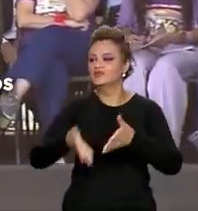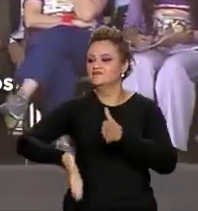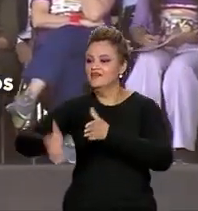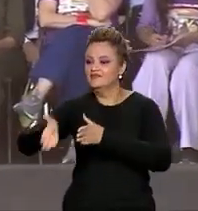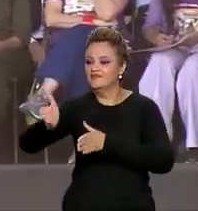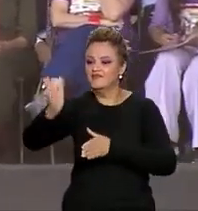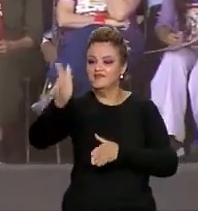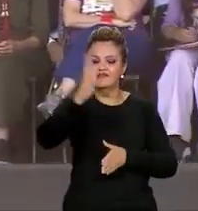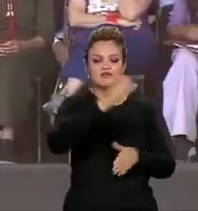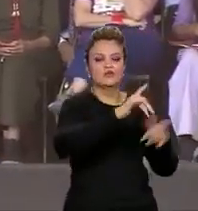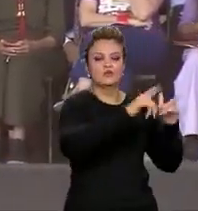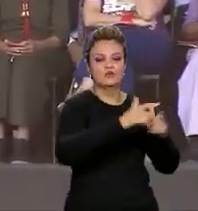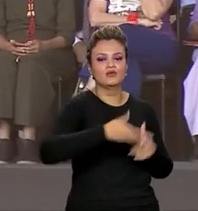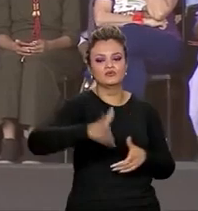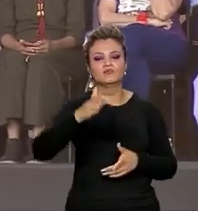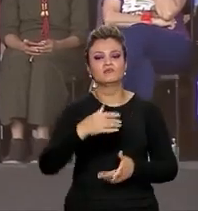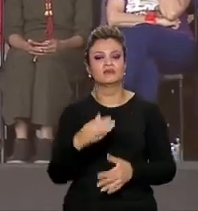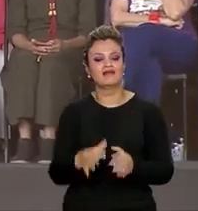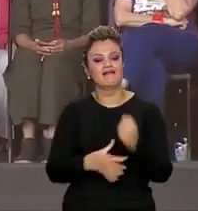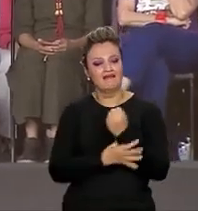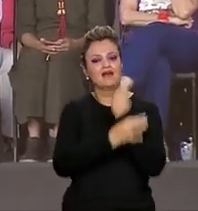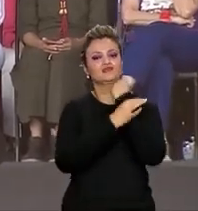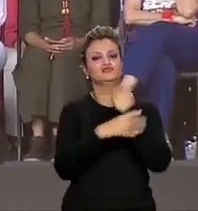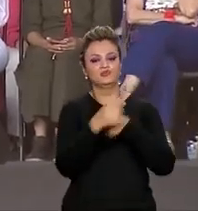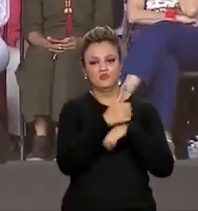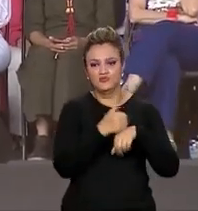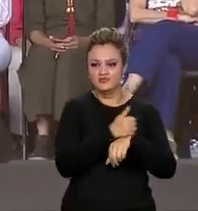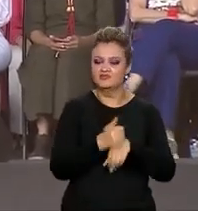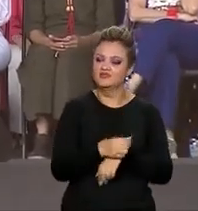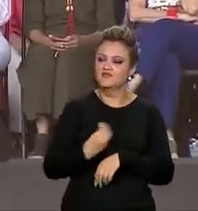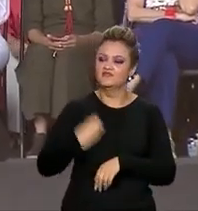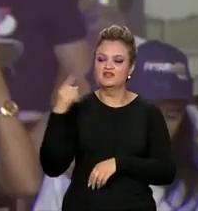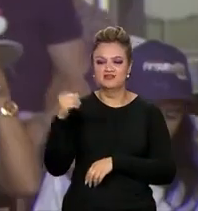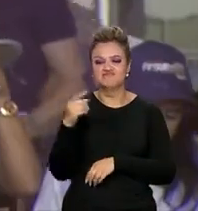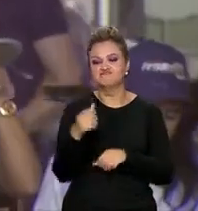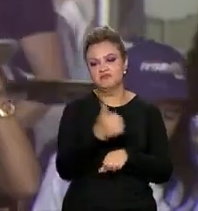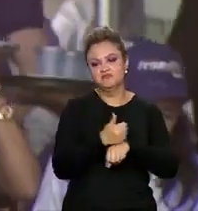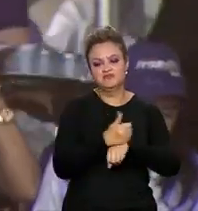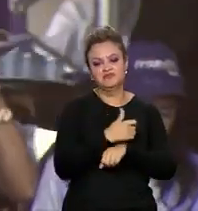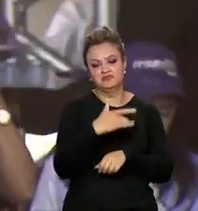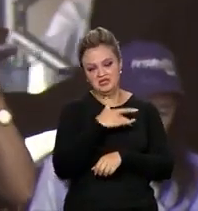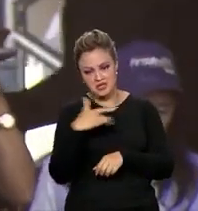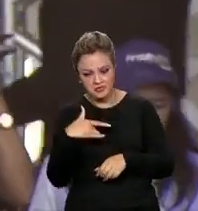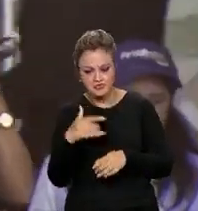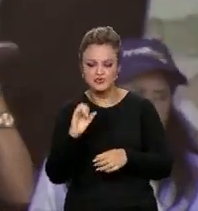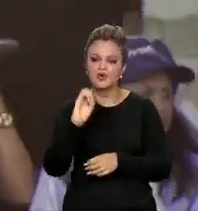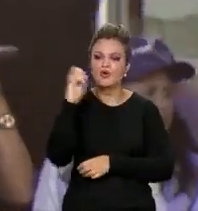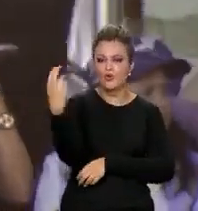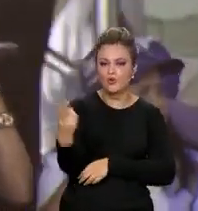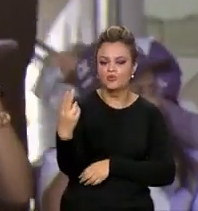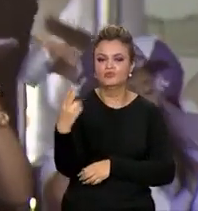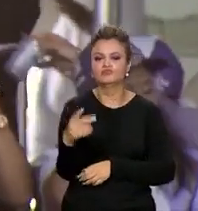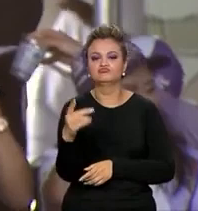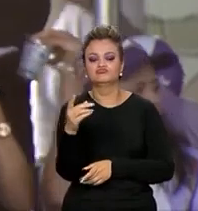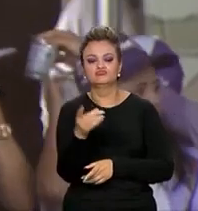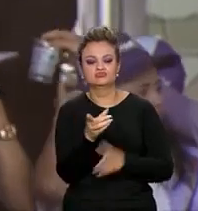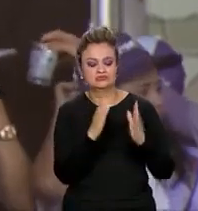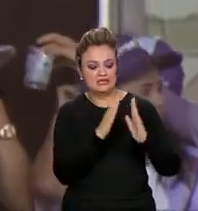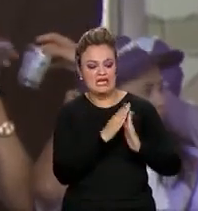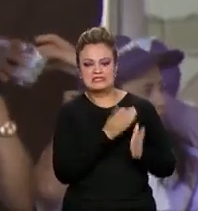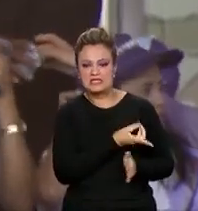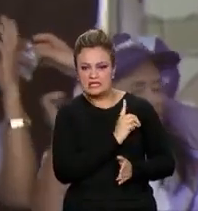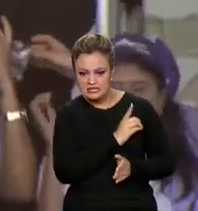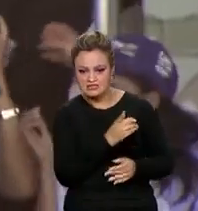em qualquer lugar para garantir a presença dos profissionais seja da Saúde Nísia seja da delegacia